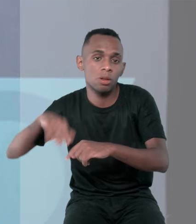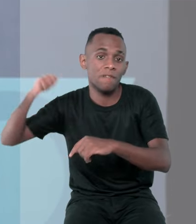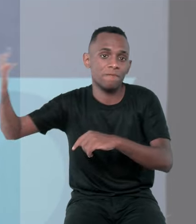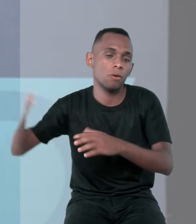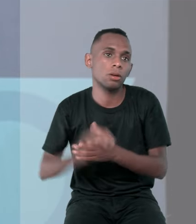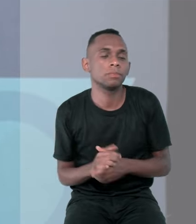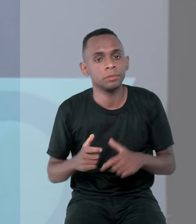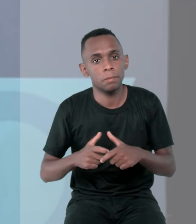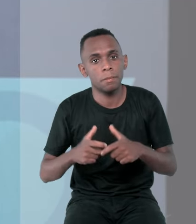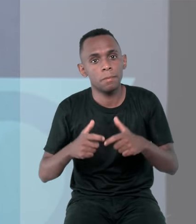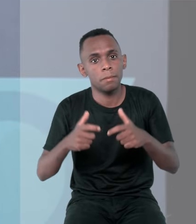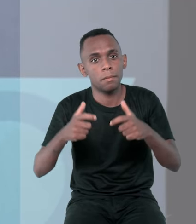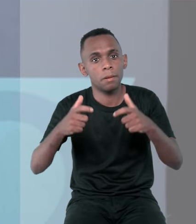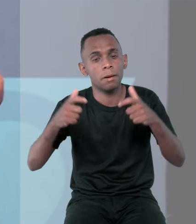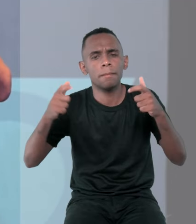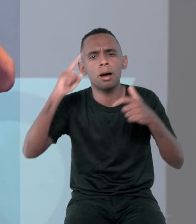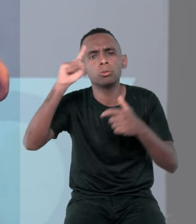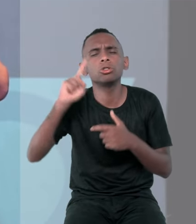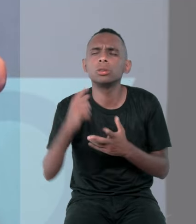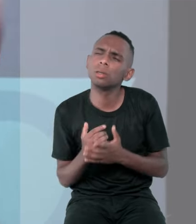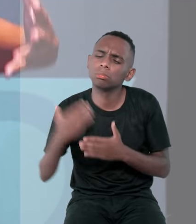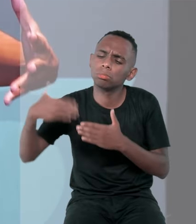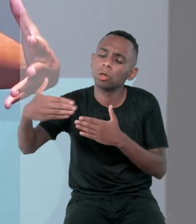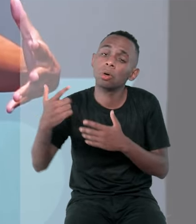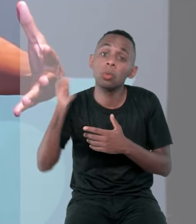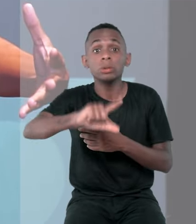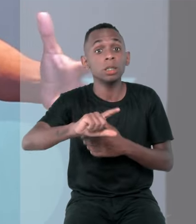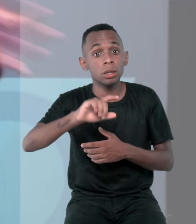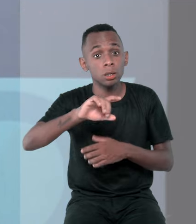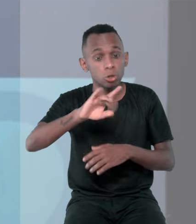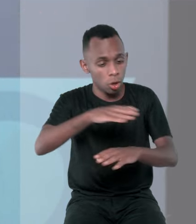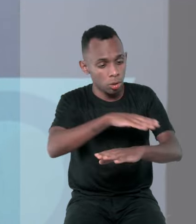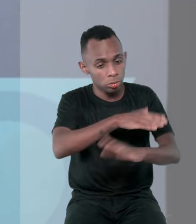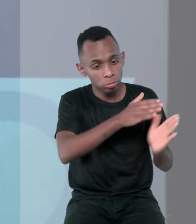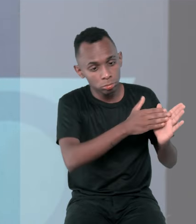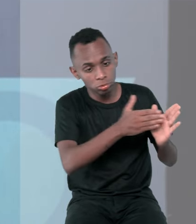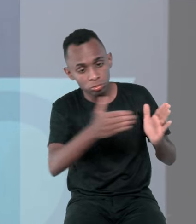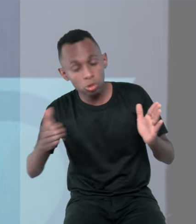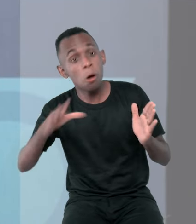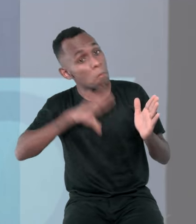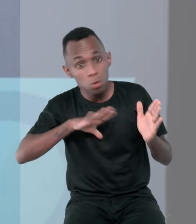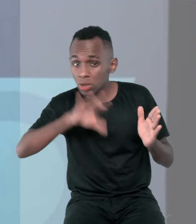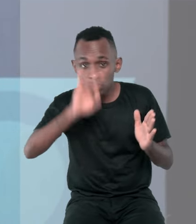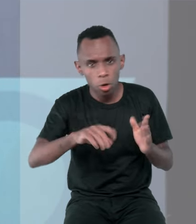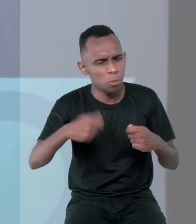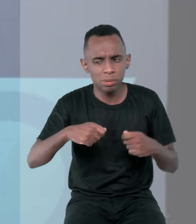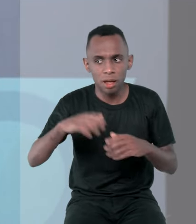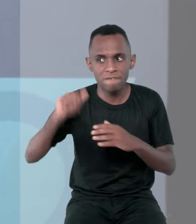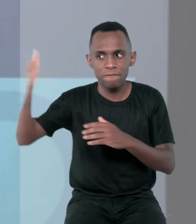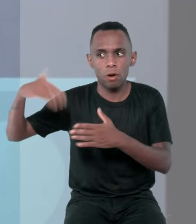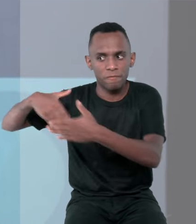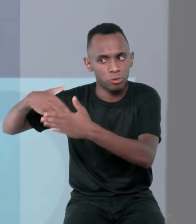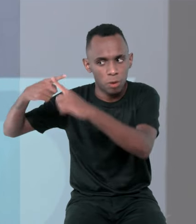Aí foi aumentando o tempo até que teve um dia que eu comecei a dar aula só de português, não precisava mais levar para quadra